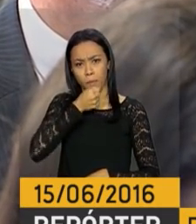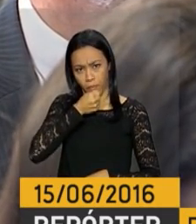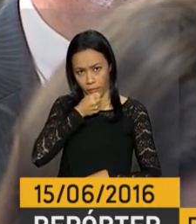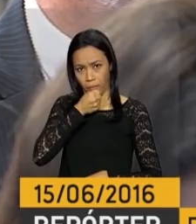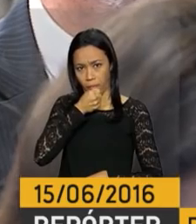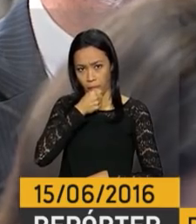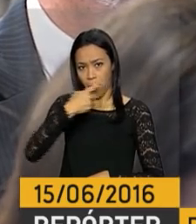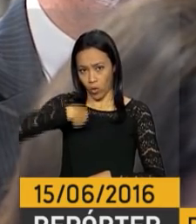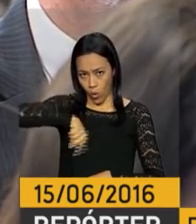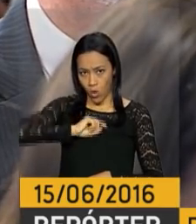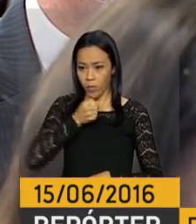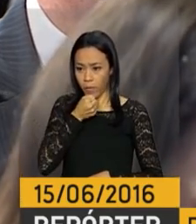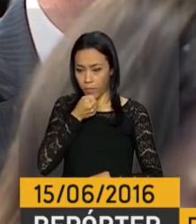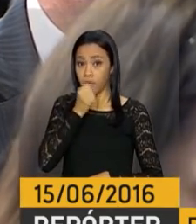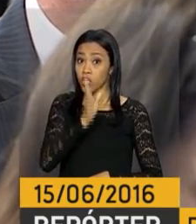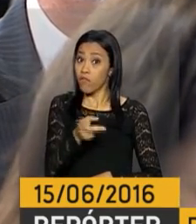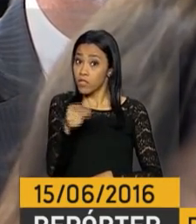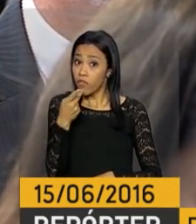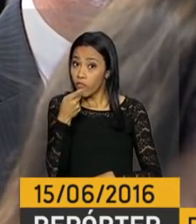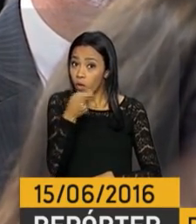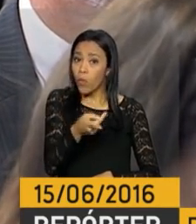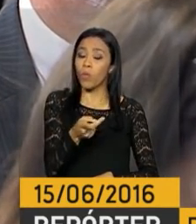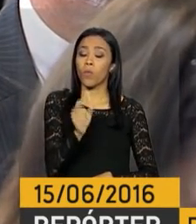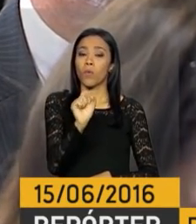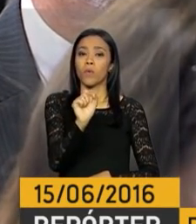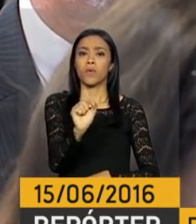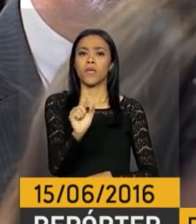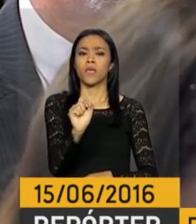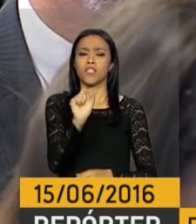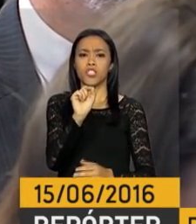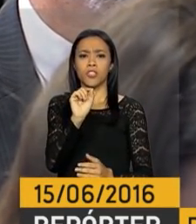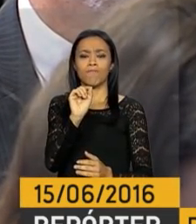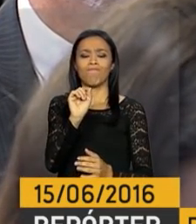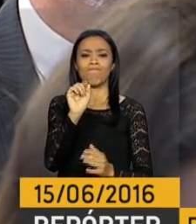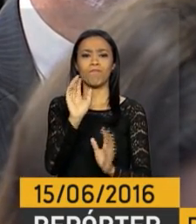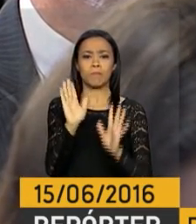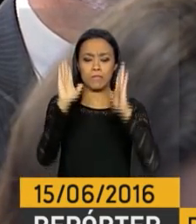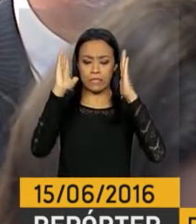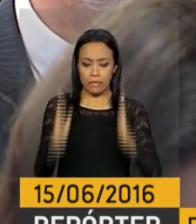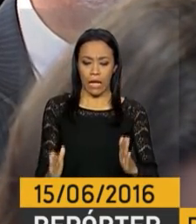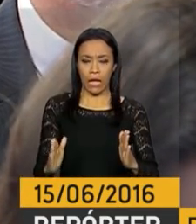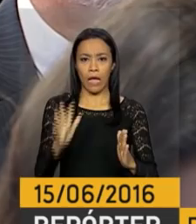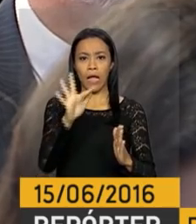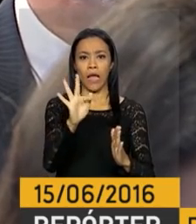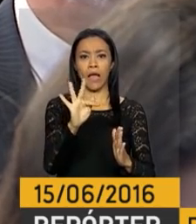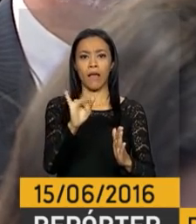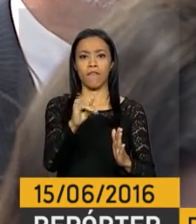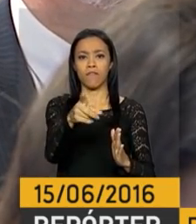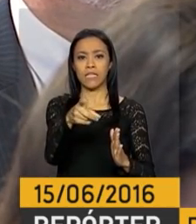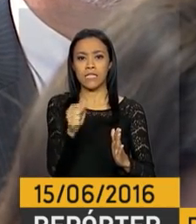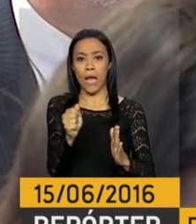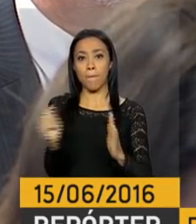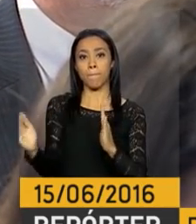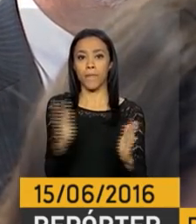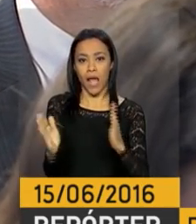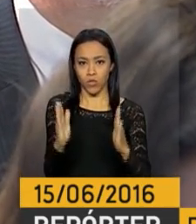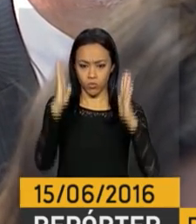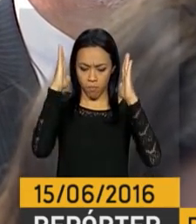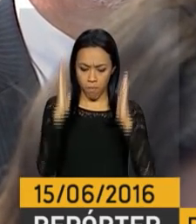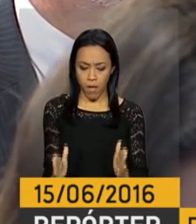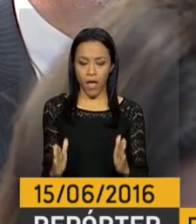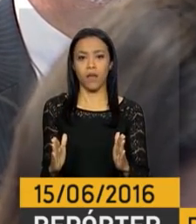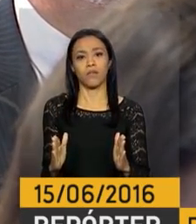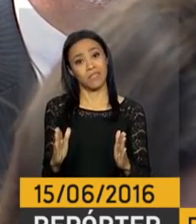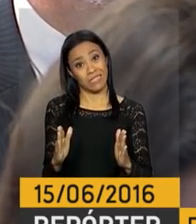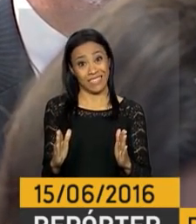a Reuters, o senhor falou, descartou a possibilidade de fixar um prazo nesse teto. O senhor falou naquela entrevista que fixar um